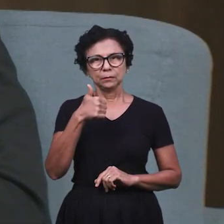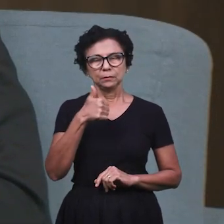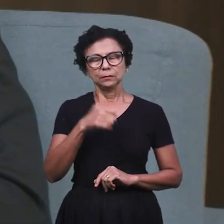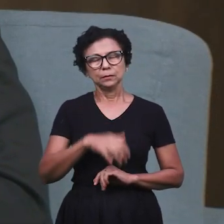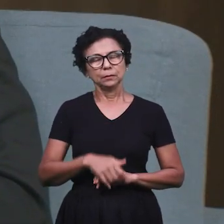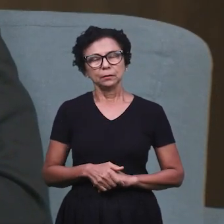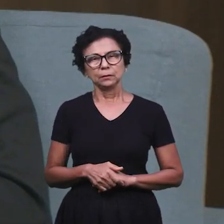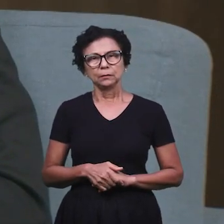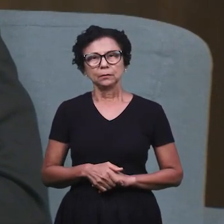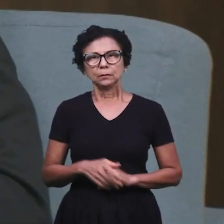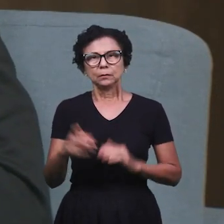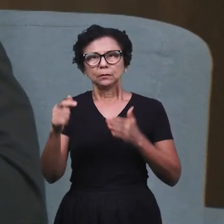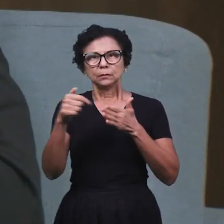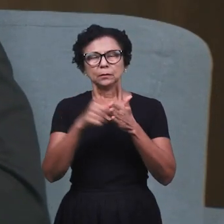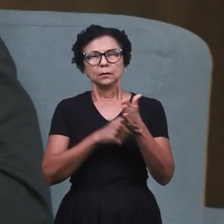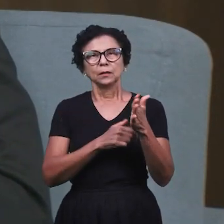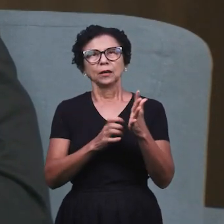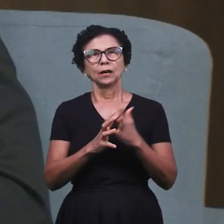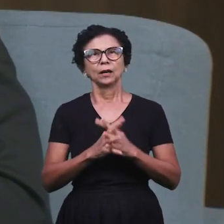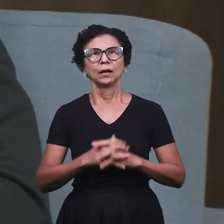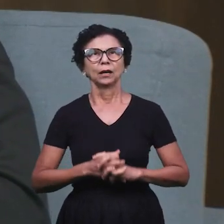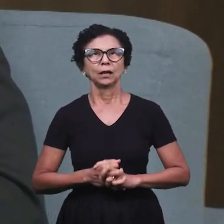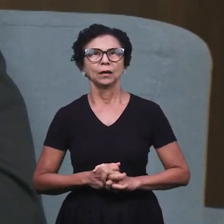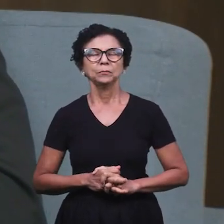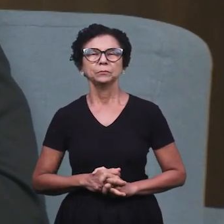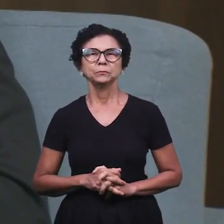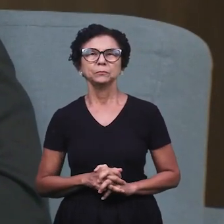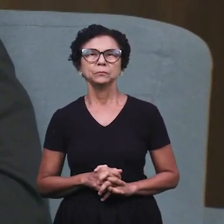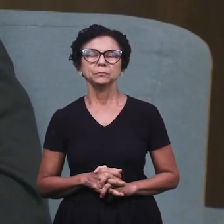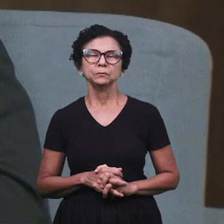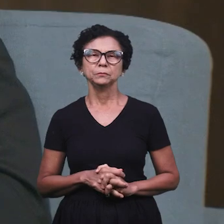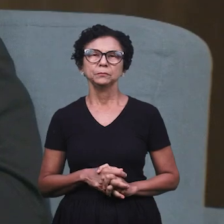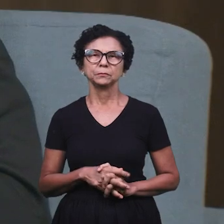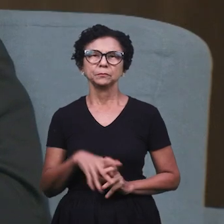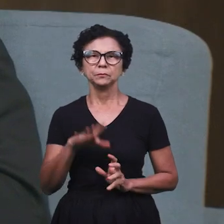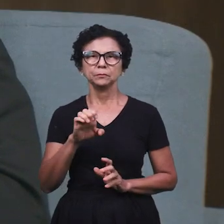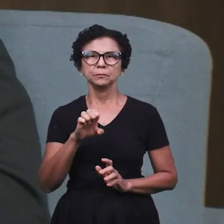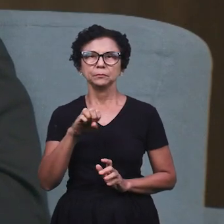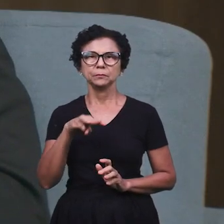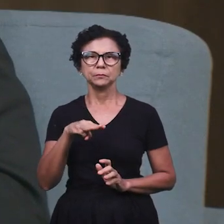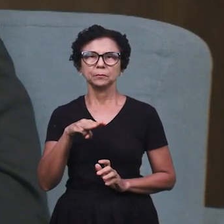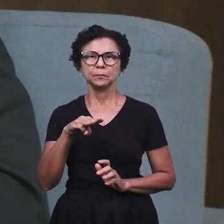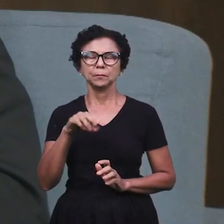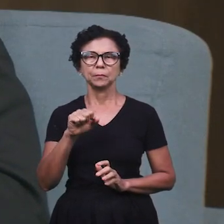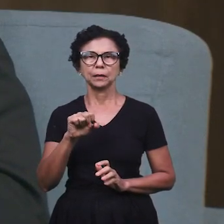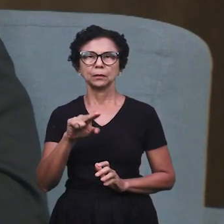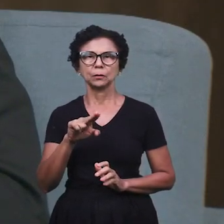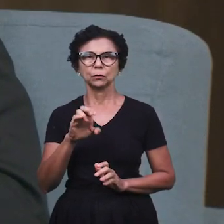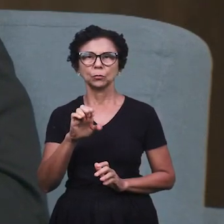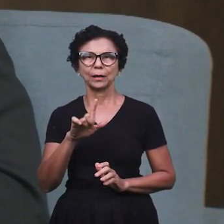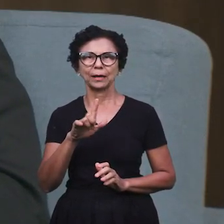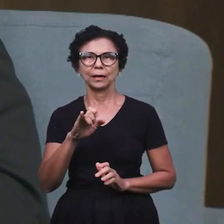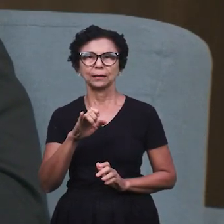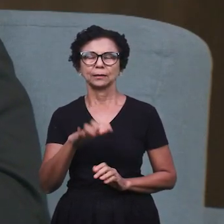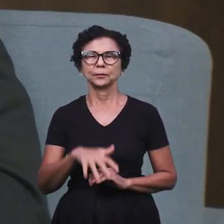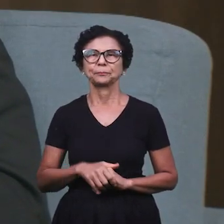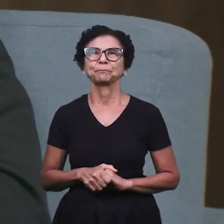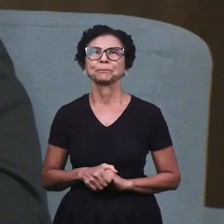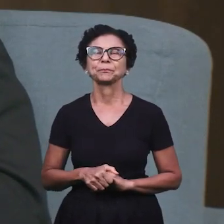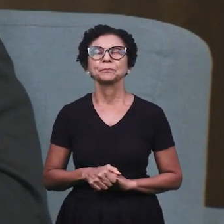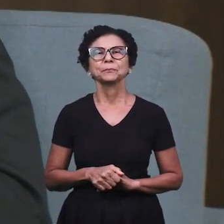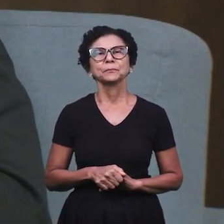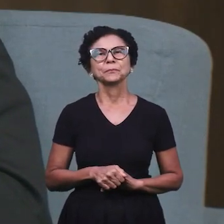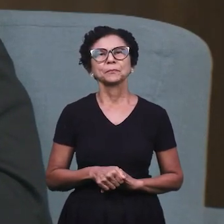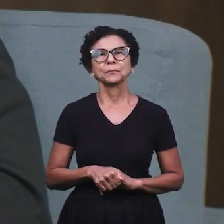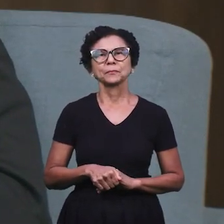ela vem da nossa irmã Emanuele Queiroz, ela que é da igreja do bairro Rosário, em